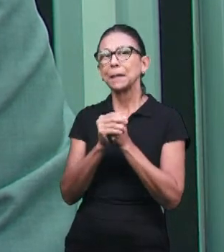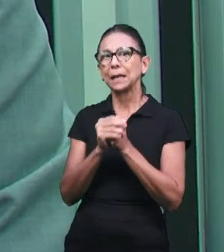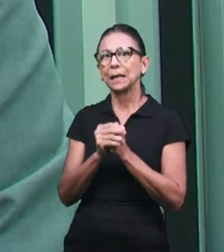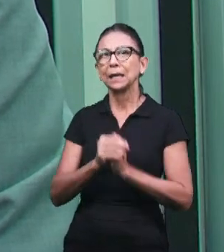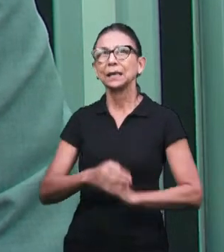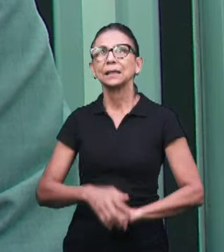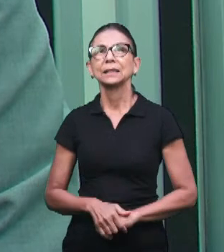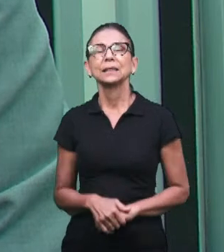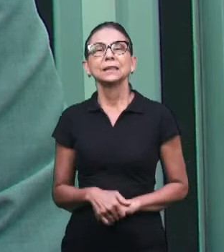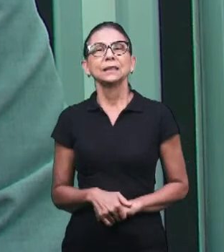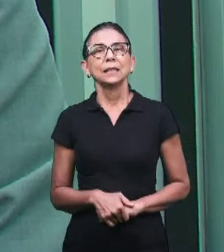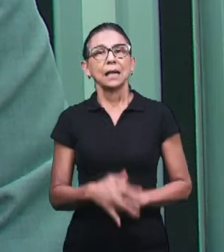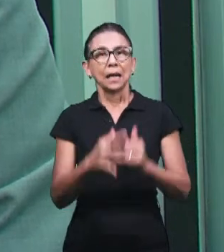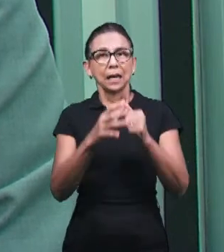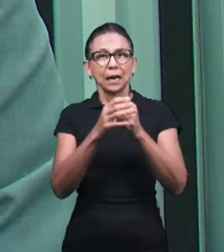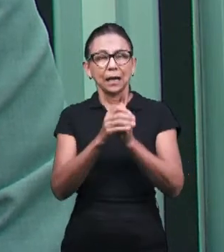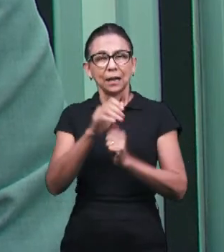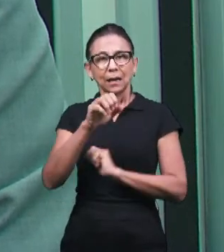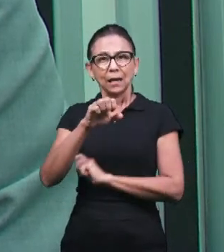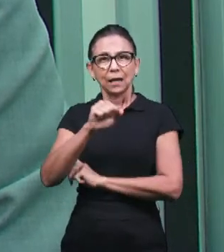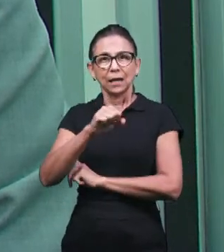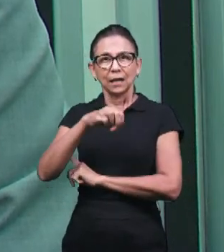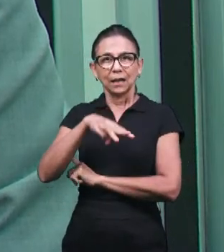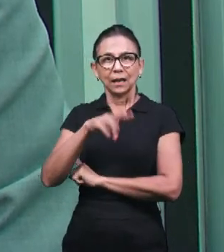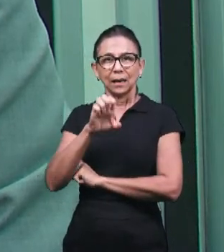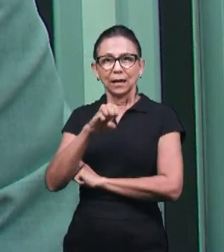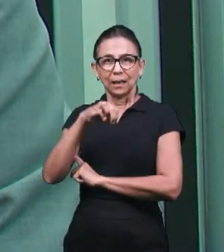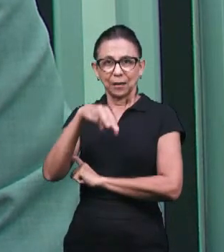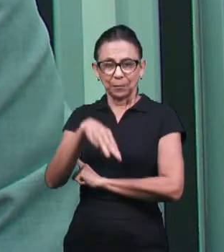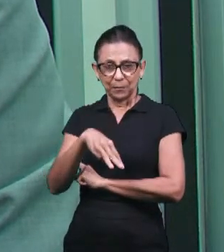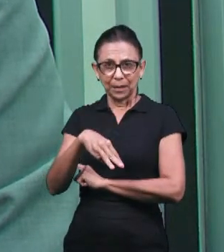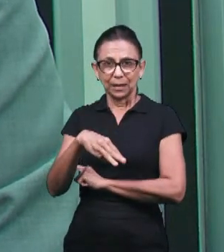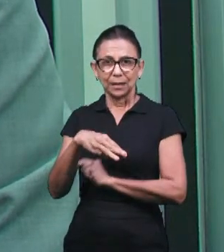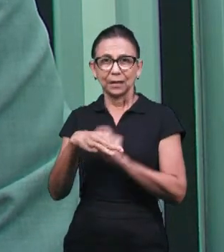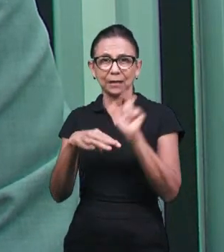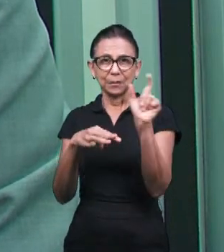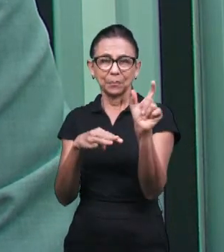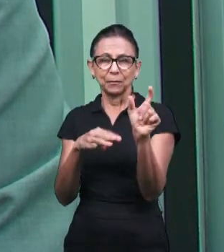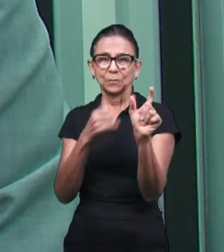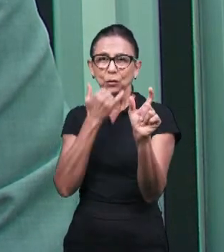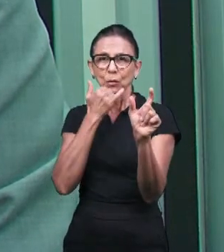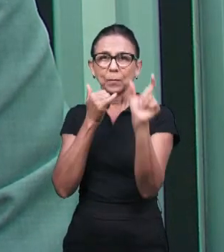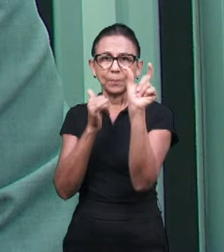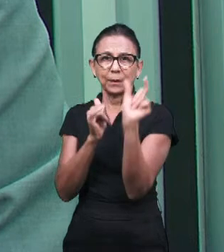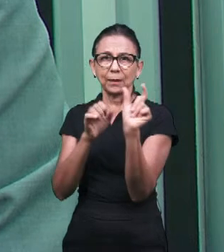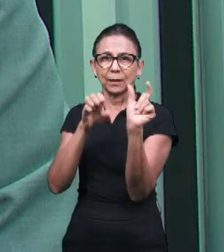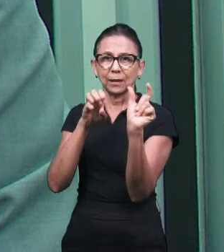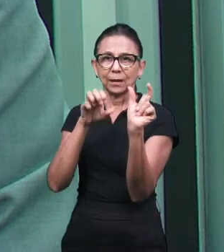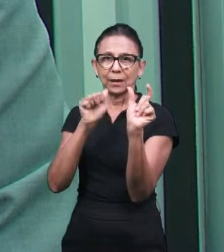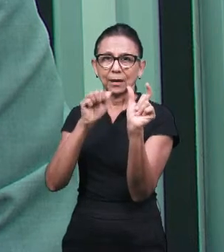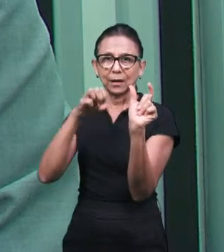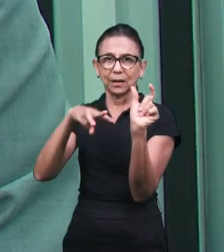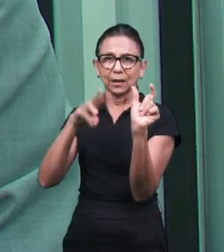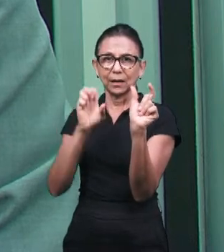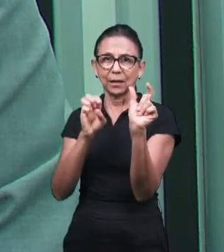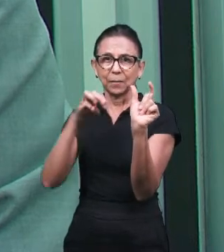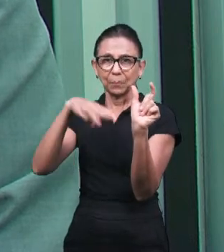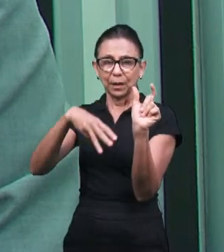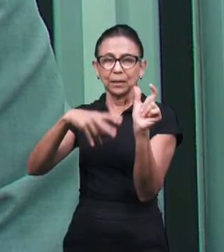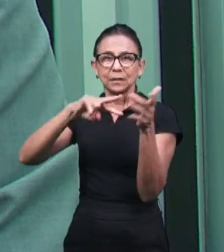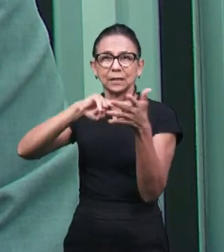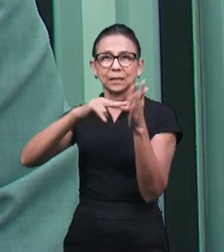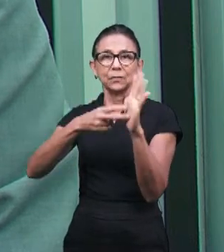isso diz a verdade. Nós que acreditamos, que usamos a internet e todos os meios de comunicação